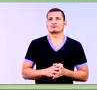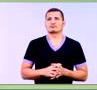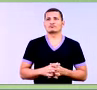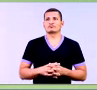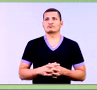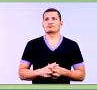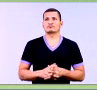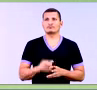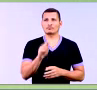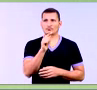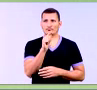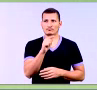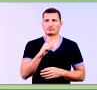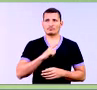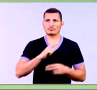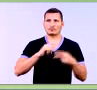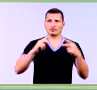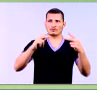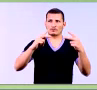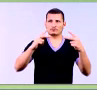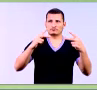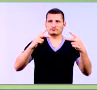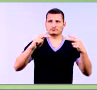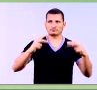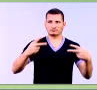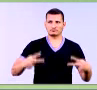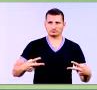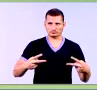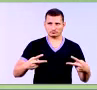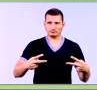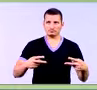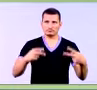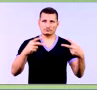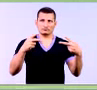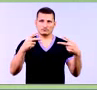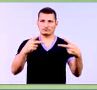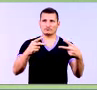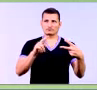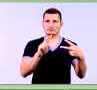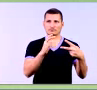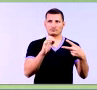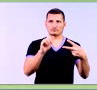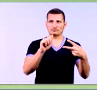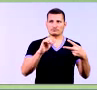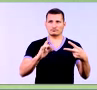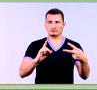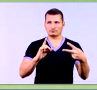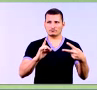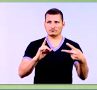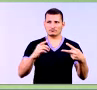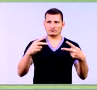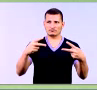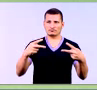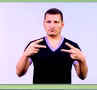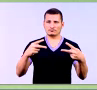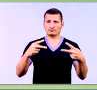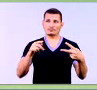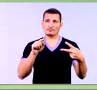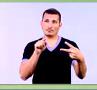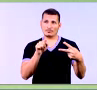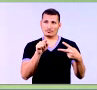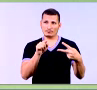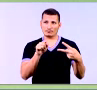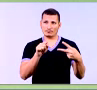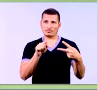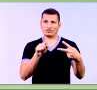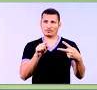Aqui nós temos o HTML e aqui nós temos a tag head. Aqui dentro nós temos